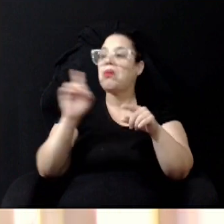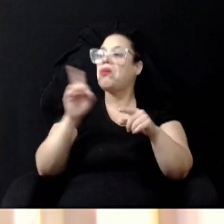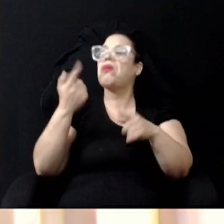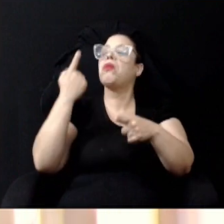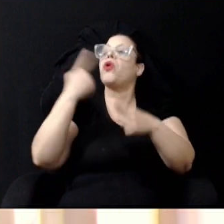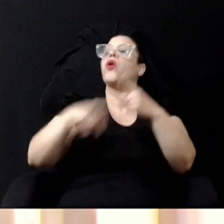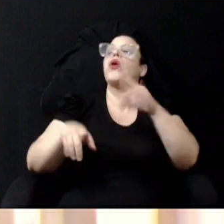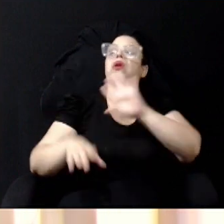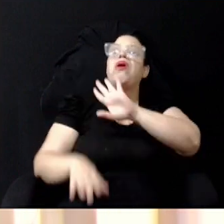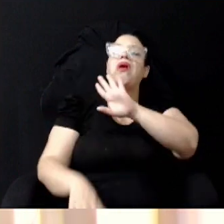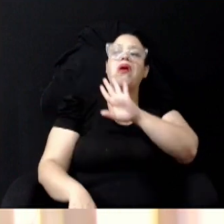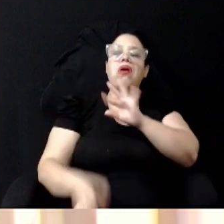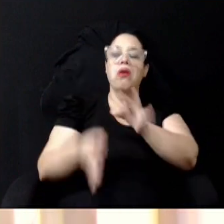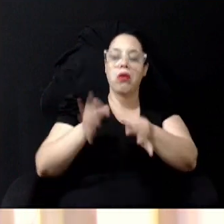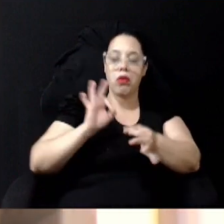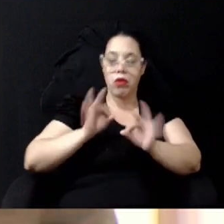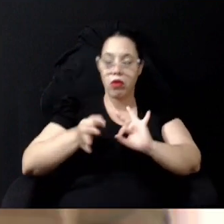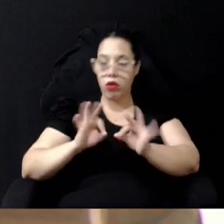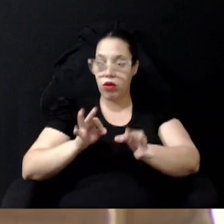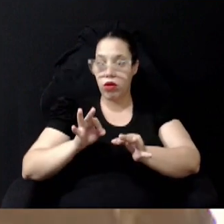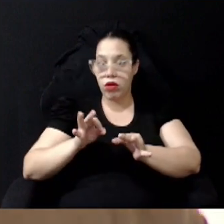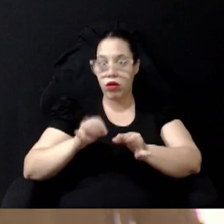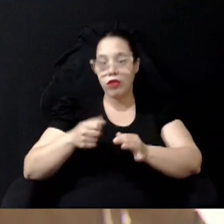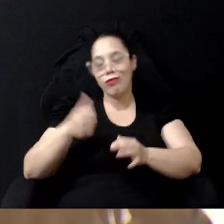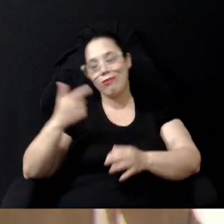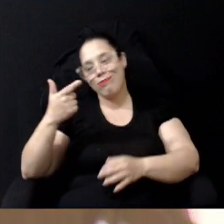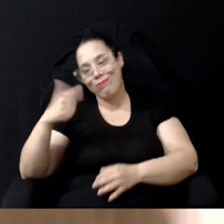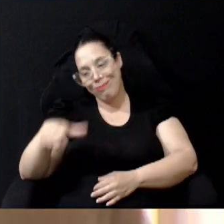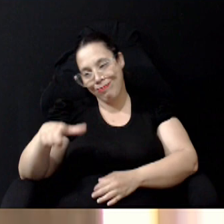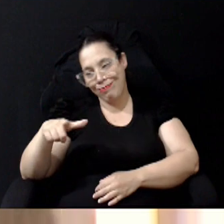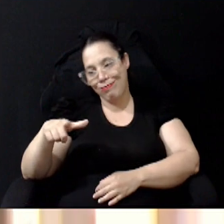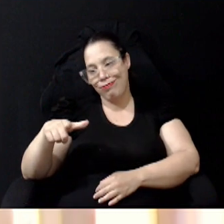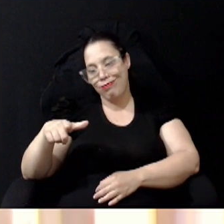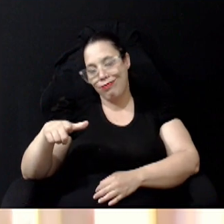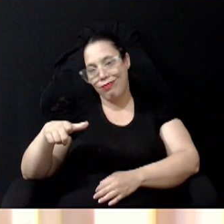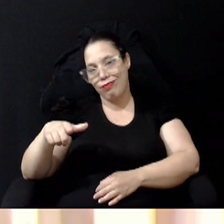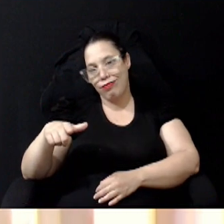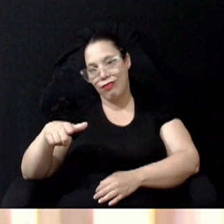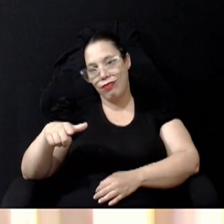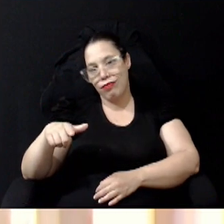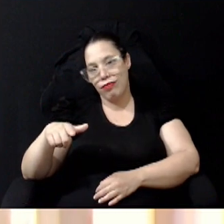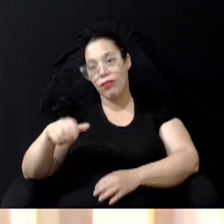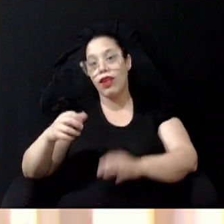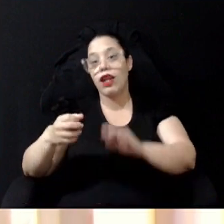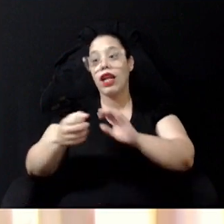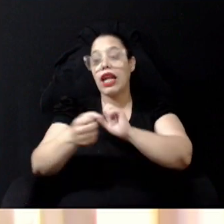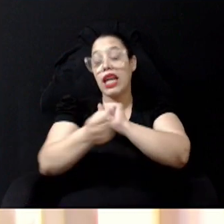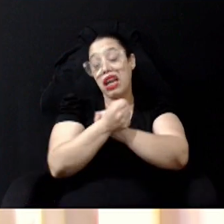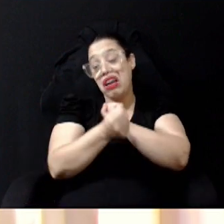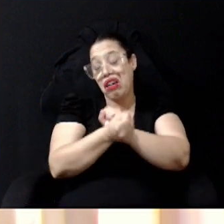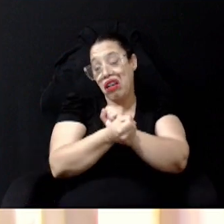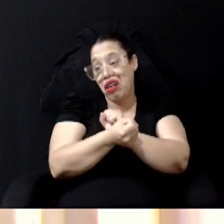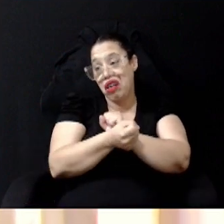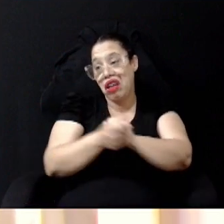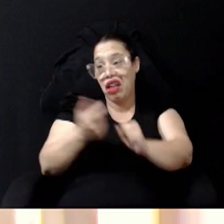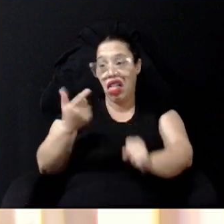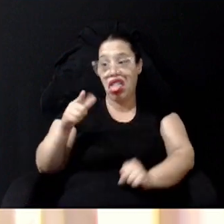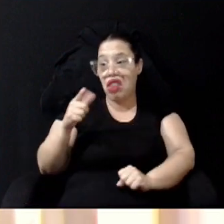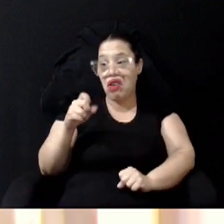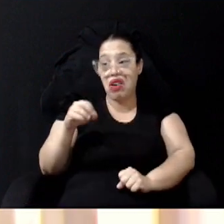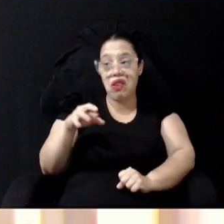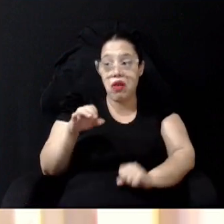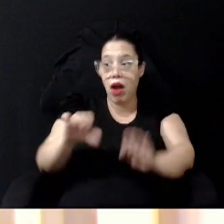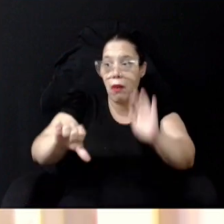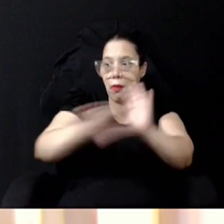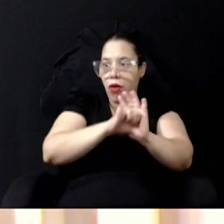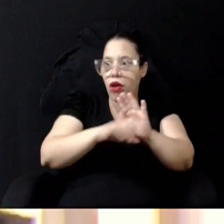a justiça, mais uma vez, considerou que ser escravizada não é ilegal e não